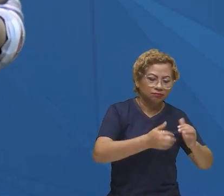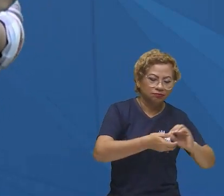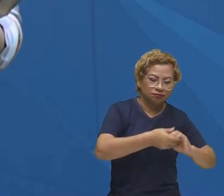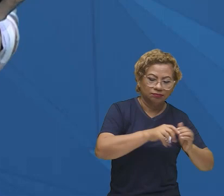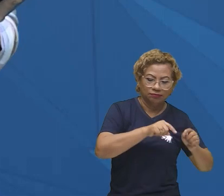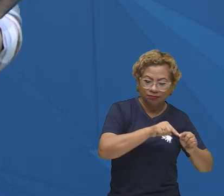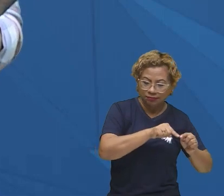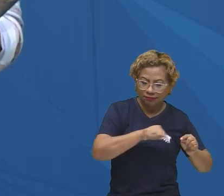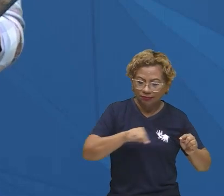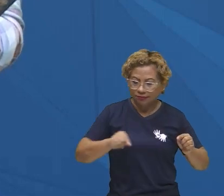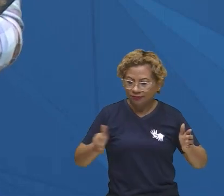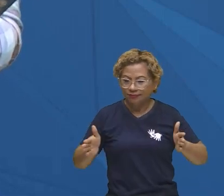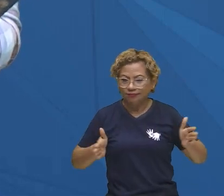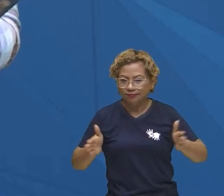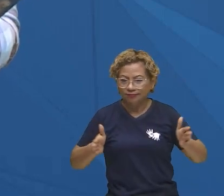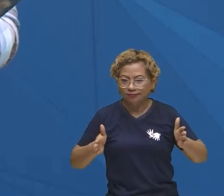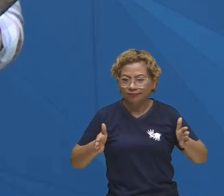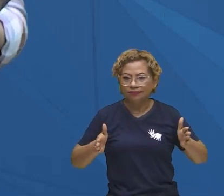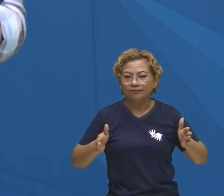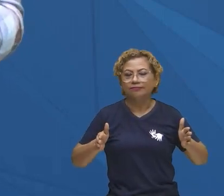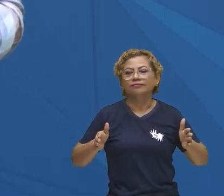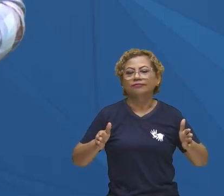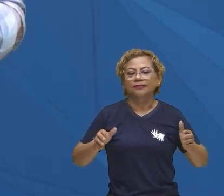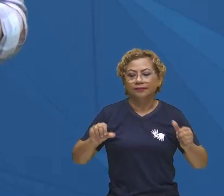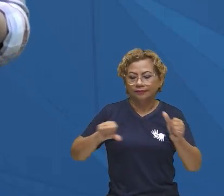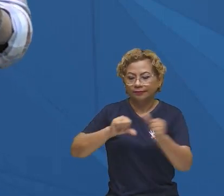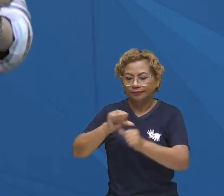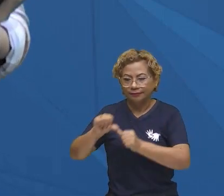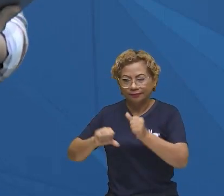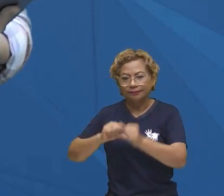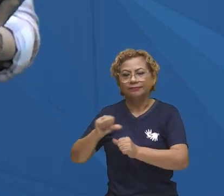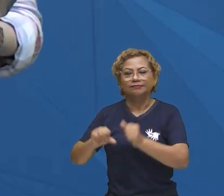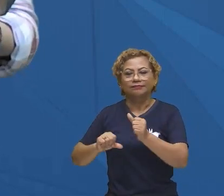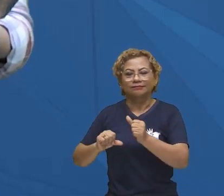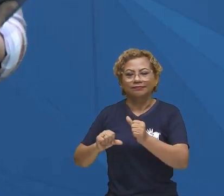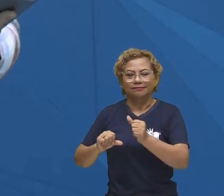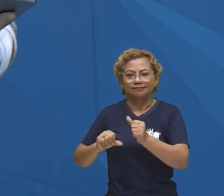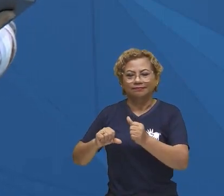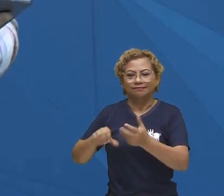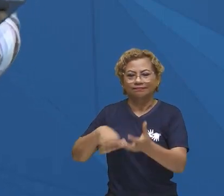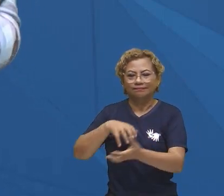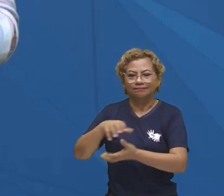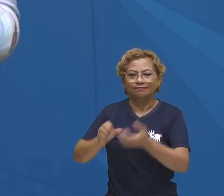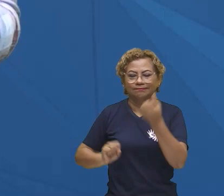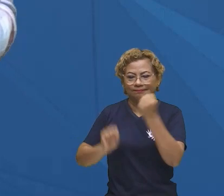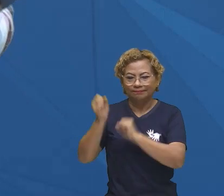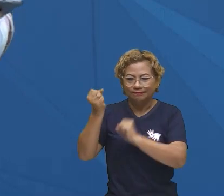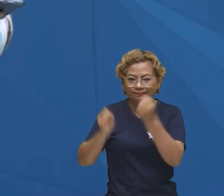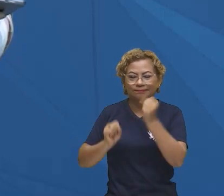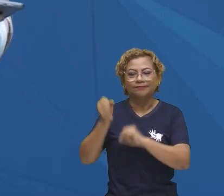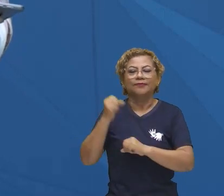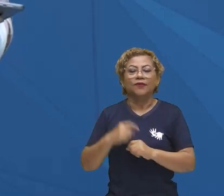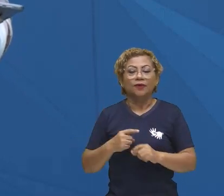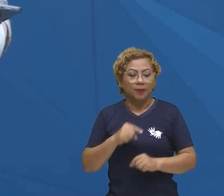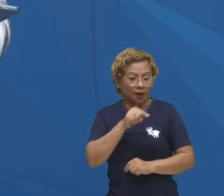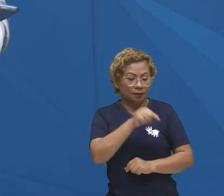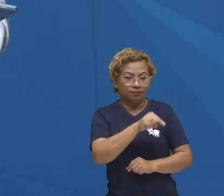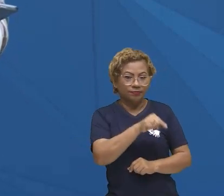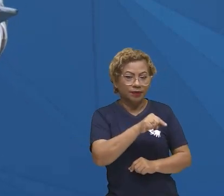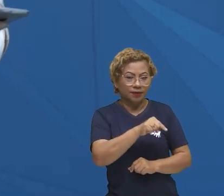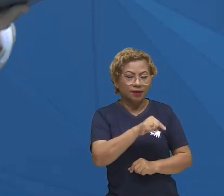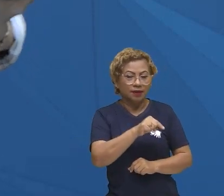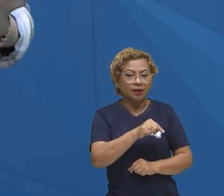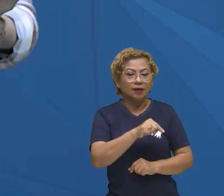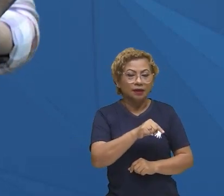veicular a informação, a gente utiliza, né, as páginas, os perfis, os sites, para que os artesãos possam divulgar o seu